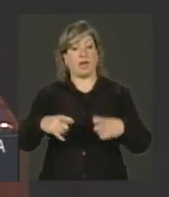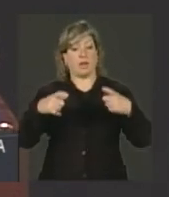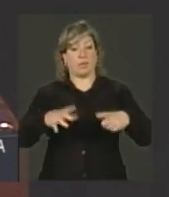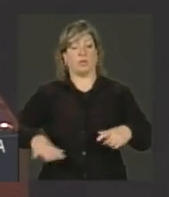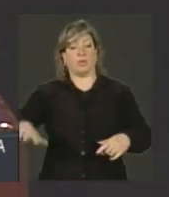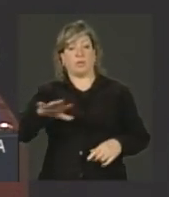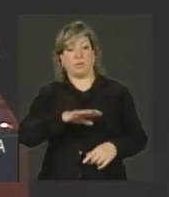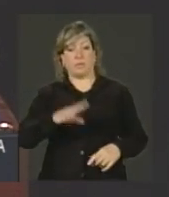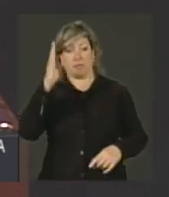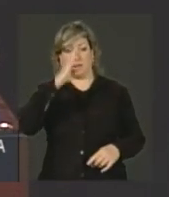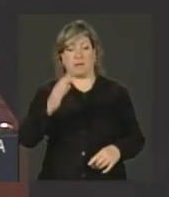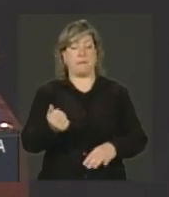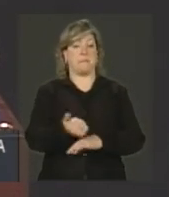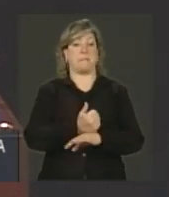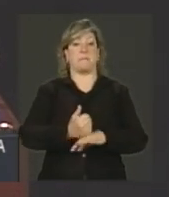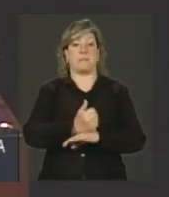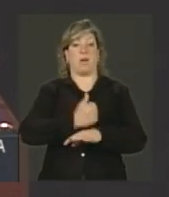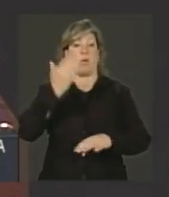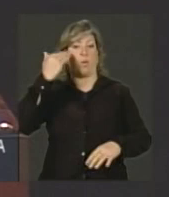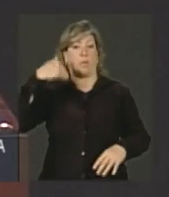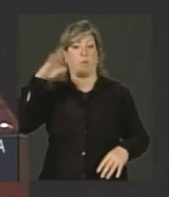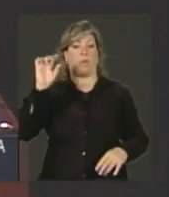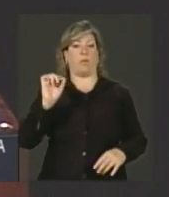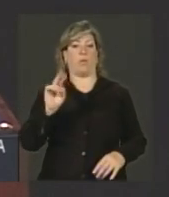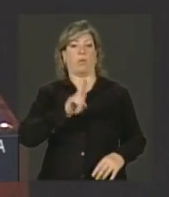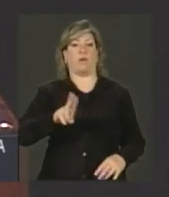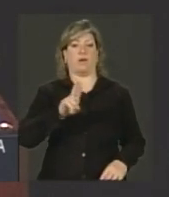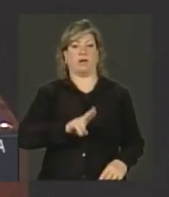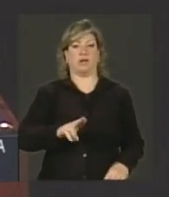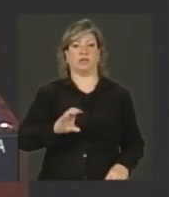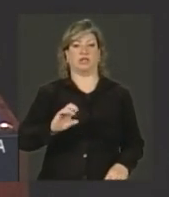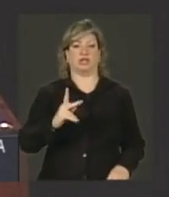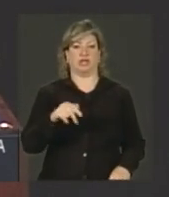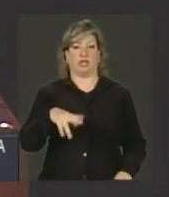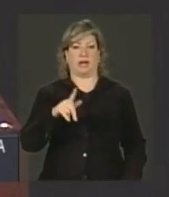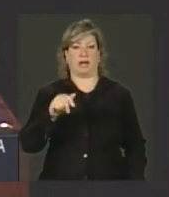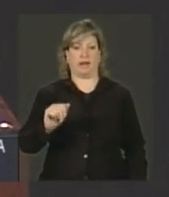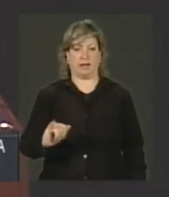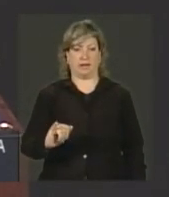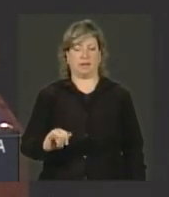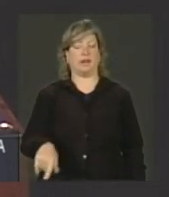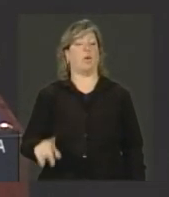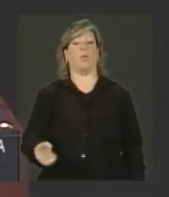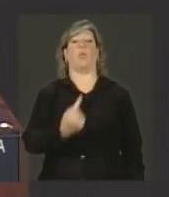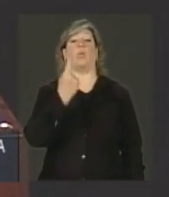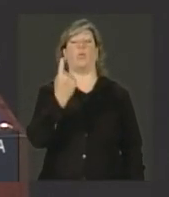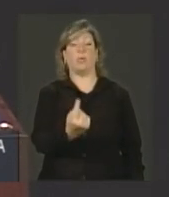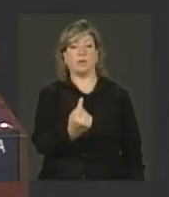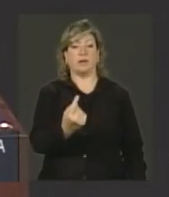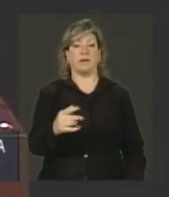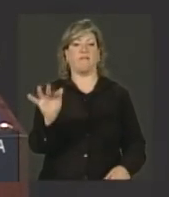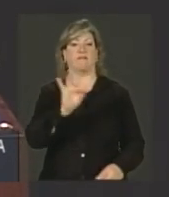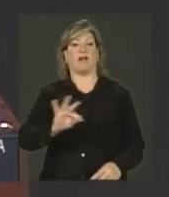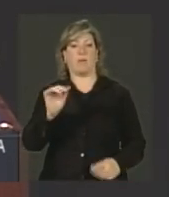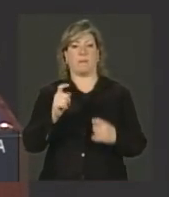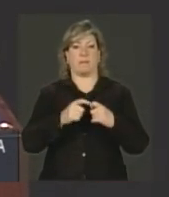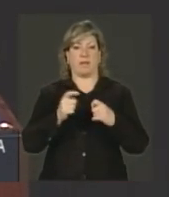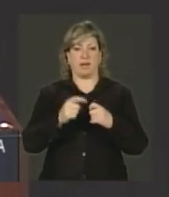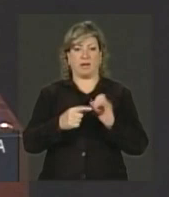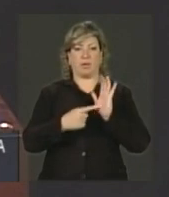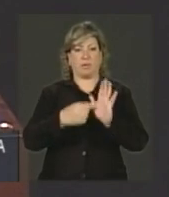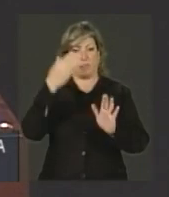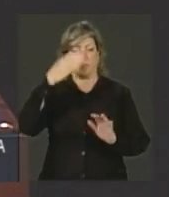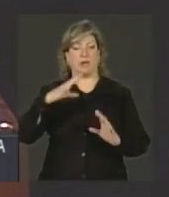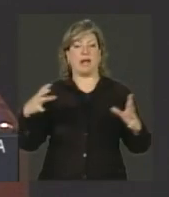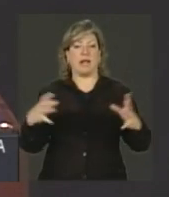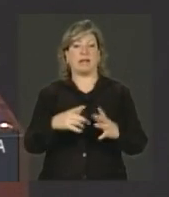brasileira melhor colocada no ranking da Universidade de Xangai. É a única faculdade de medicina a figurar entre as 100